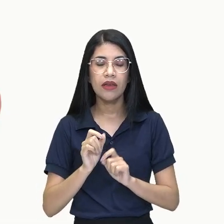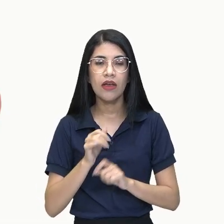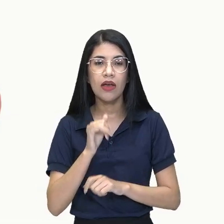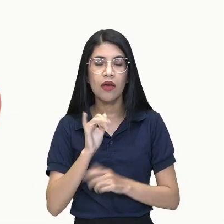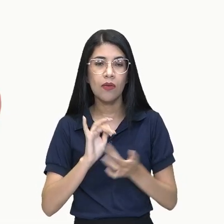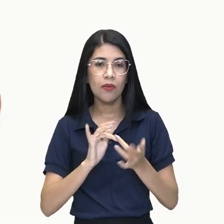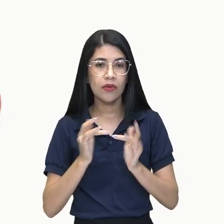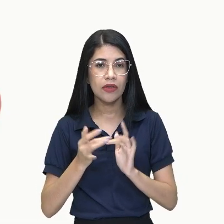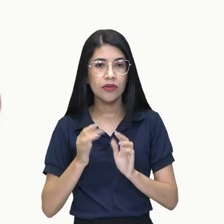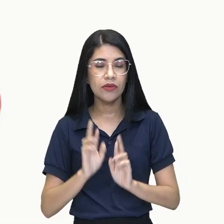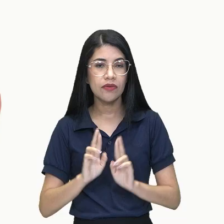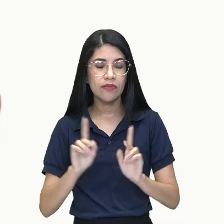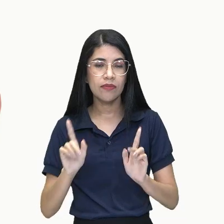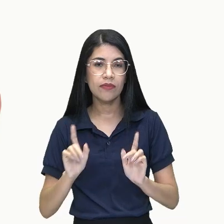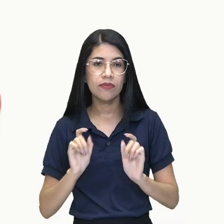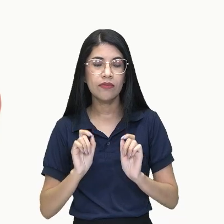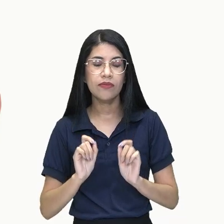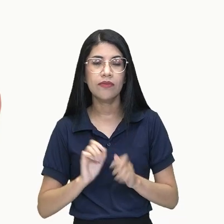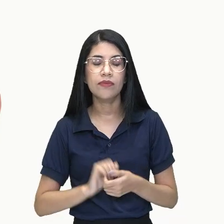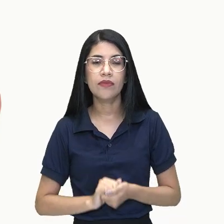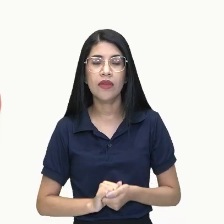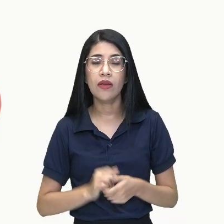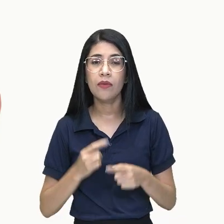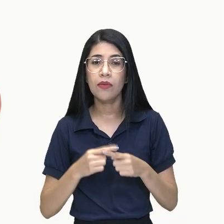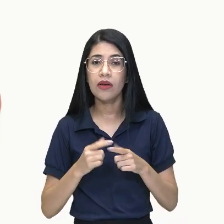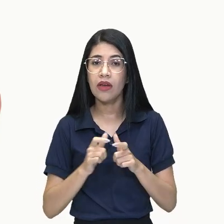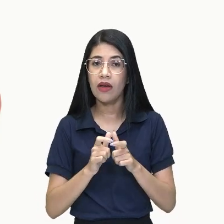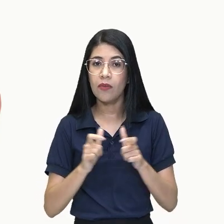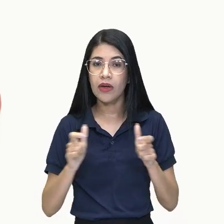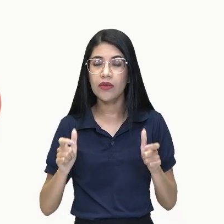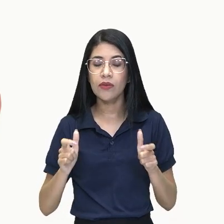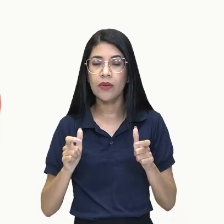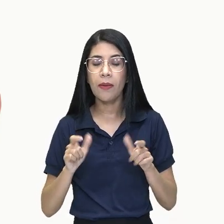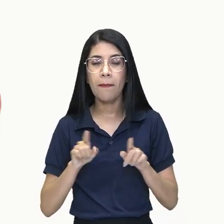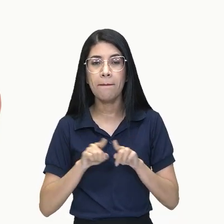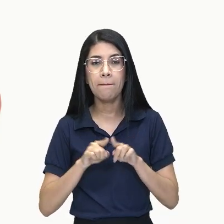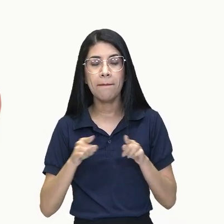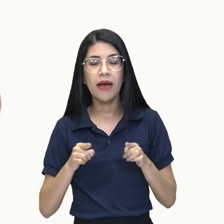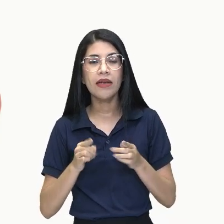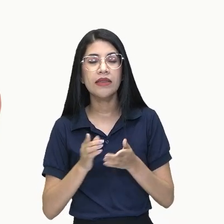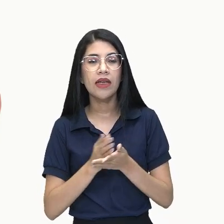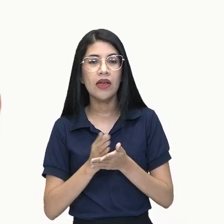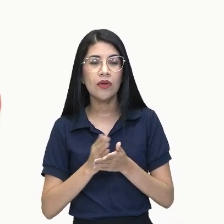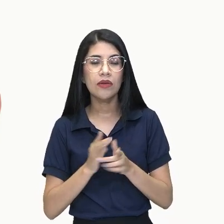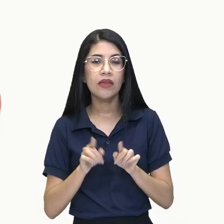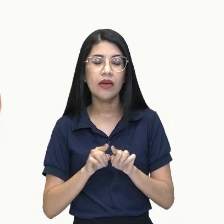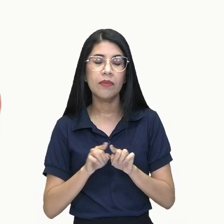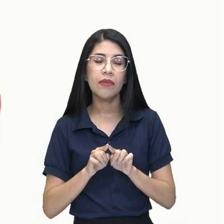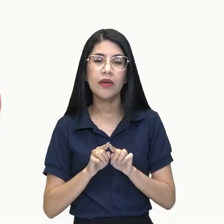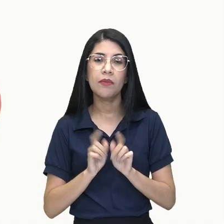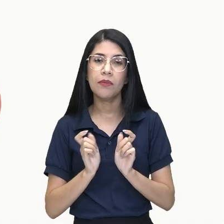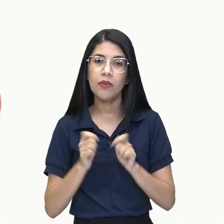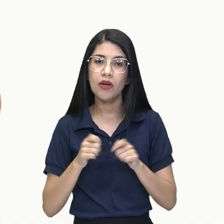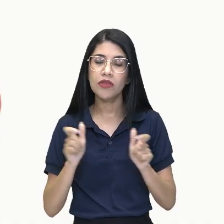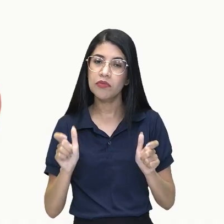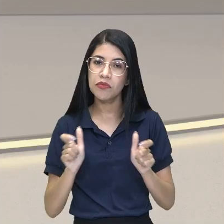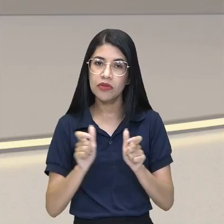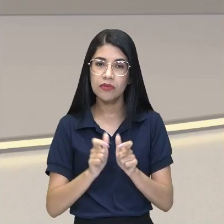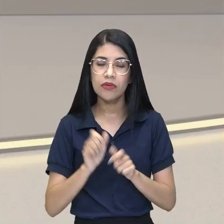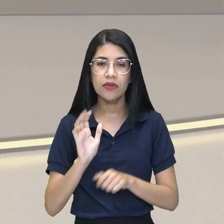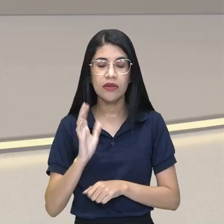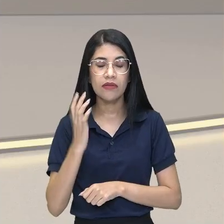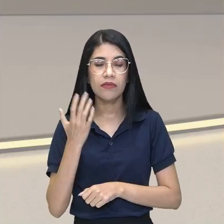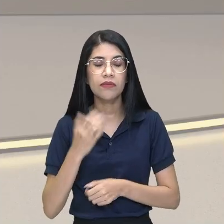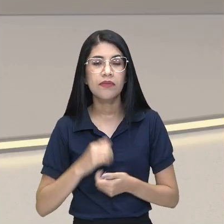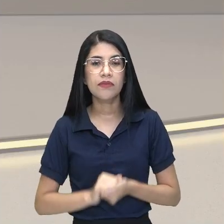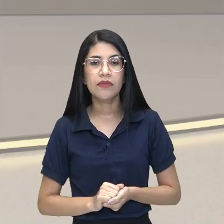contexto também, né, professora? Exatamente. Porque esse aí aumentou, mas, felizmente, tem alguns momentos que a coisa nem sempre aumenta, tá bom? Isso, então